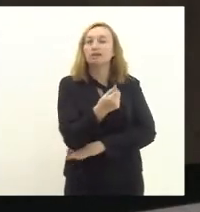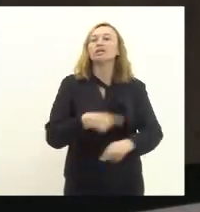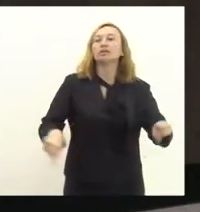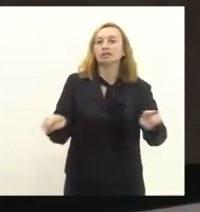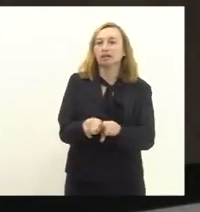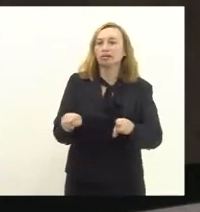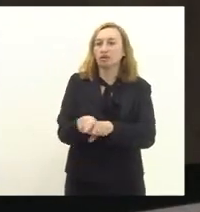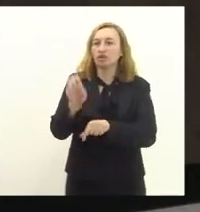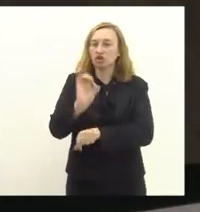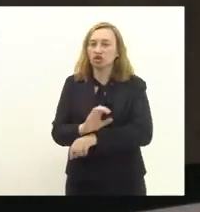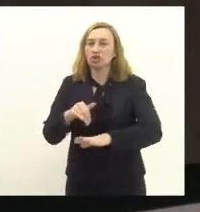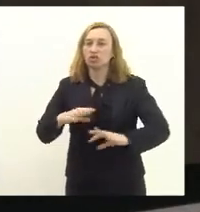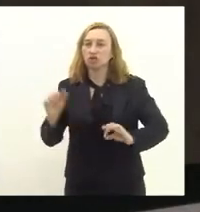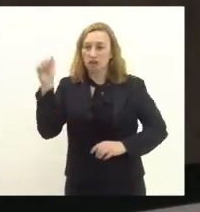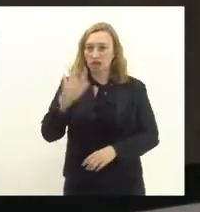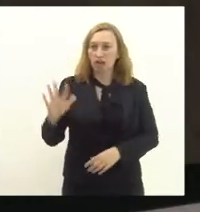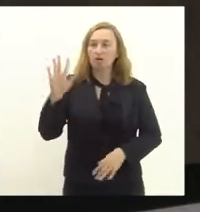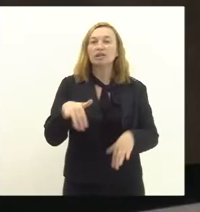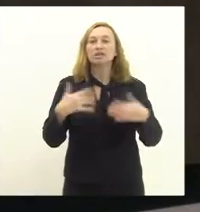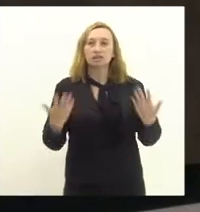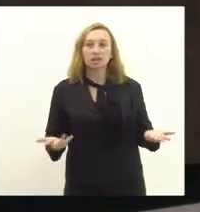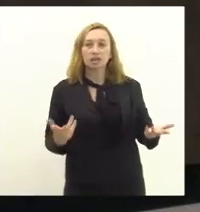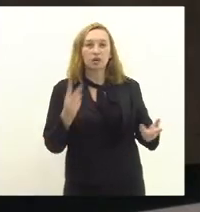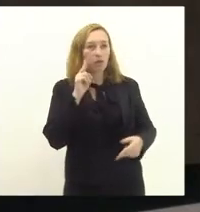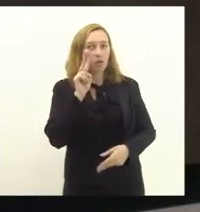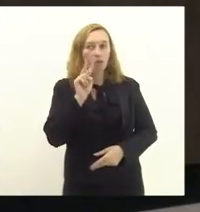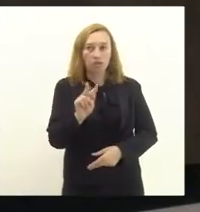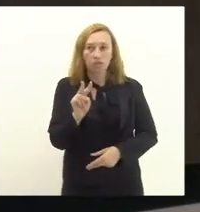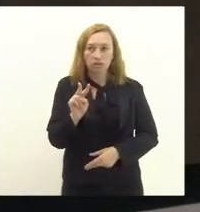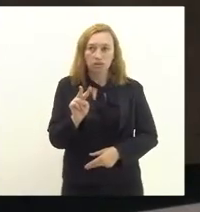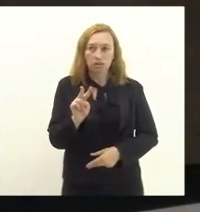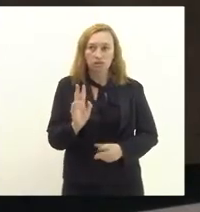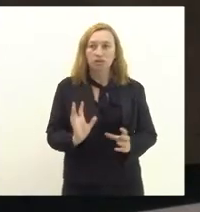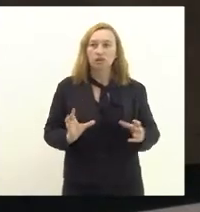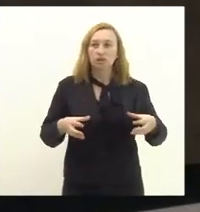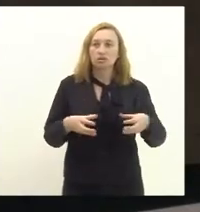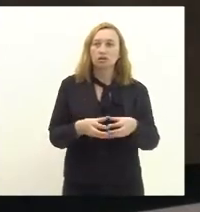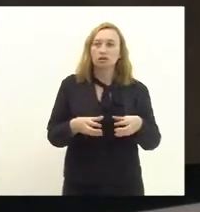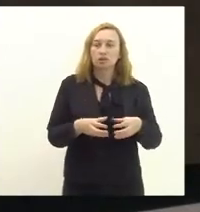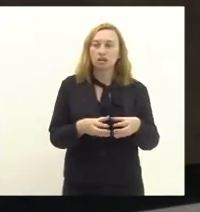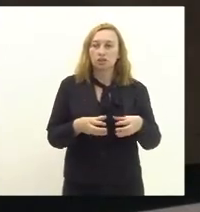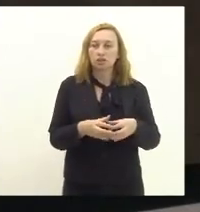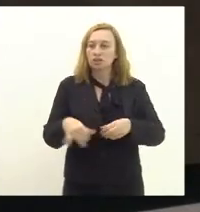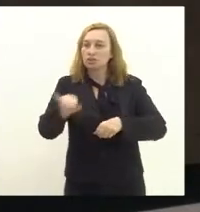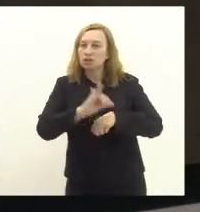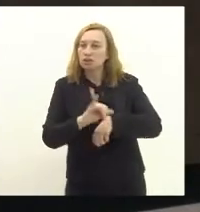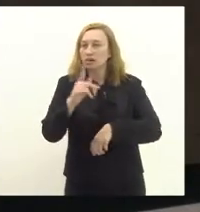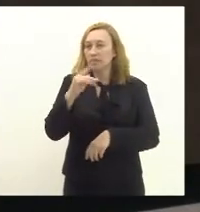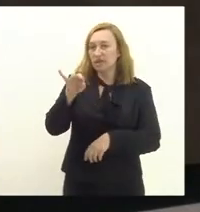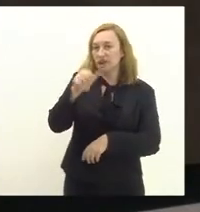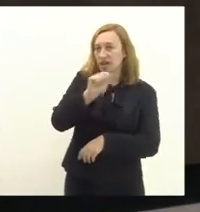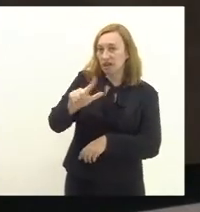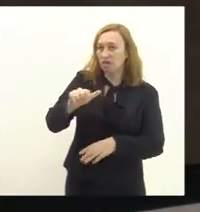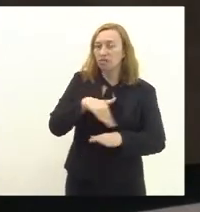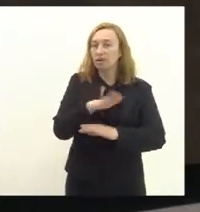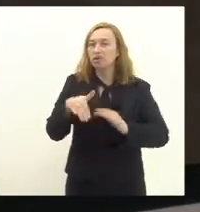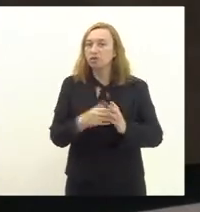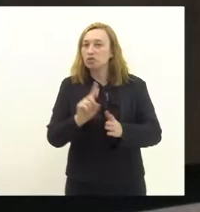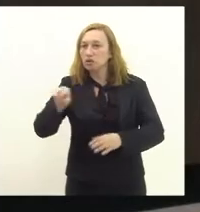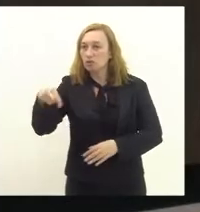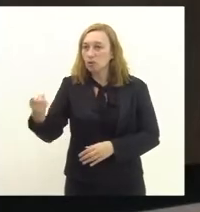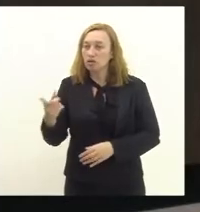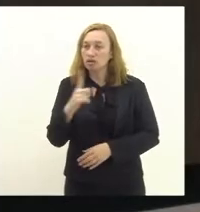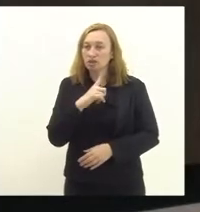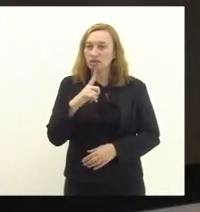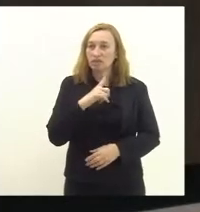nosso Estado como um todo. Então, olhemos para a cooperativa de Volta Redonda, para a de Pinheiral e para todas as outras que